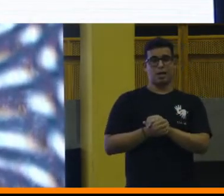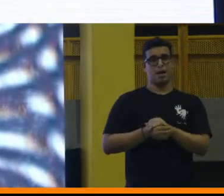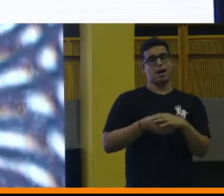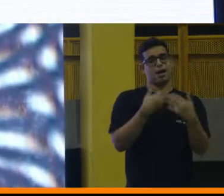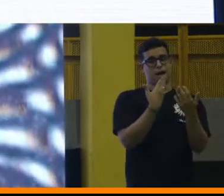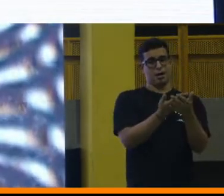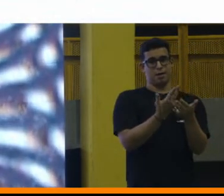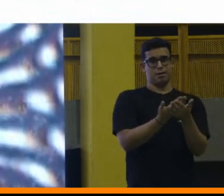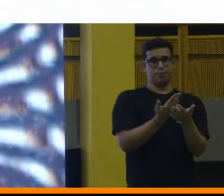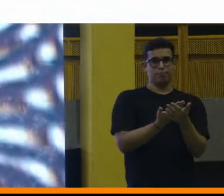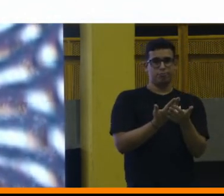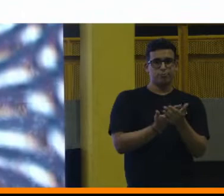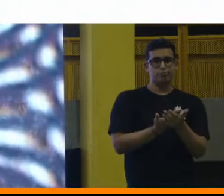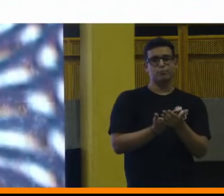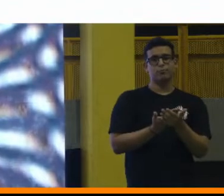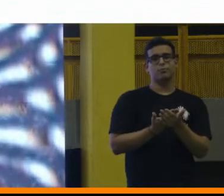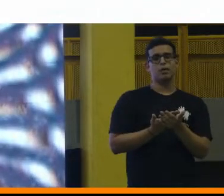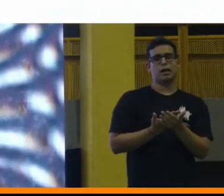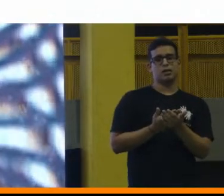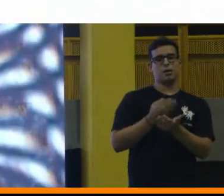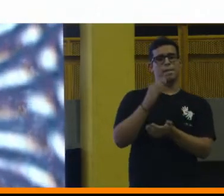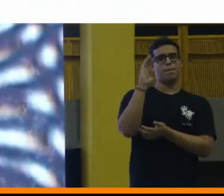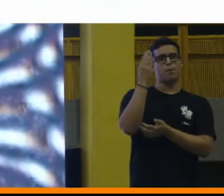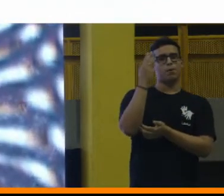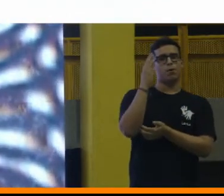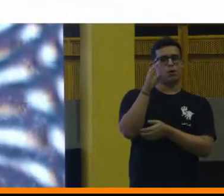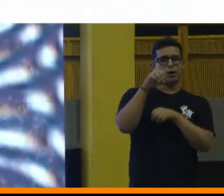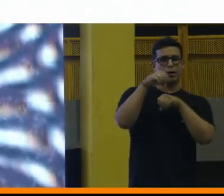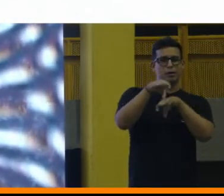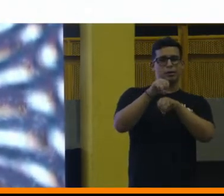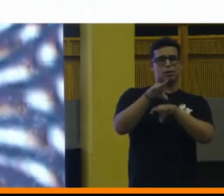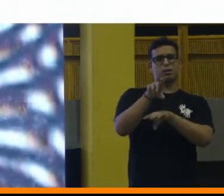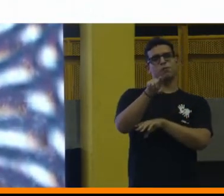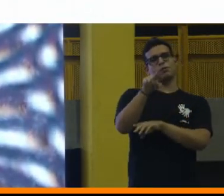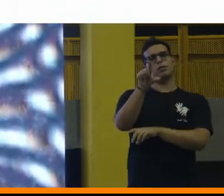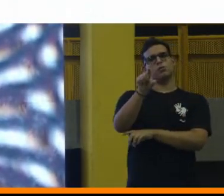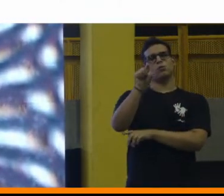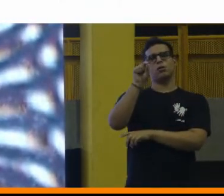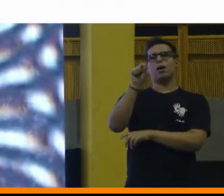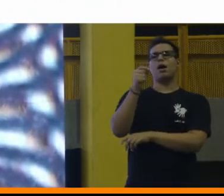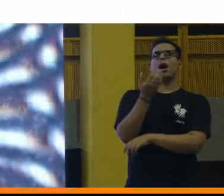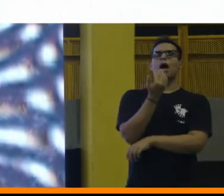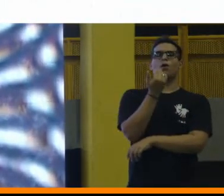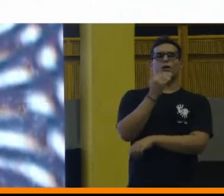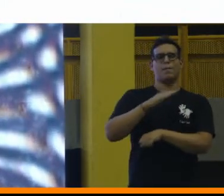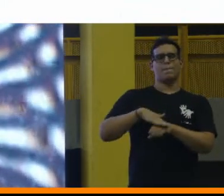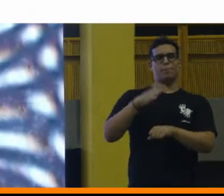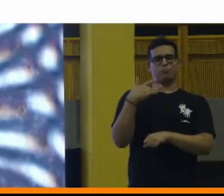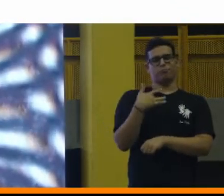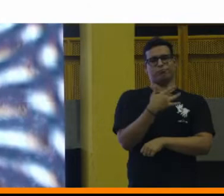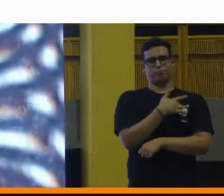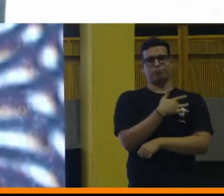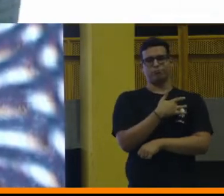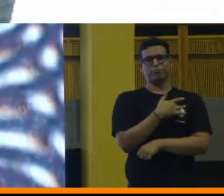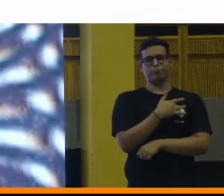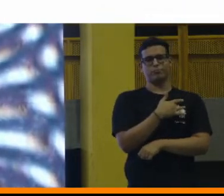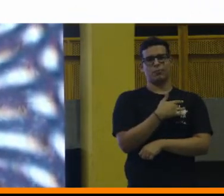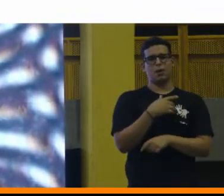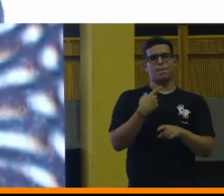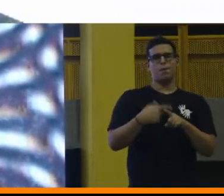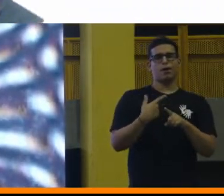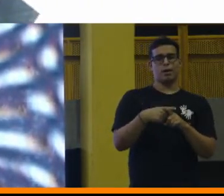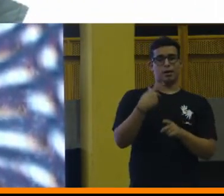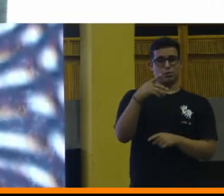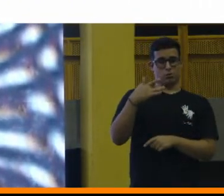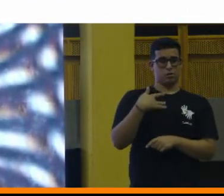alimento mais saudável para você na situação em que você se encontra. Porque o que é saudável para você